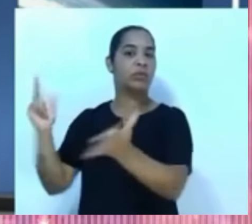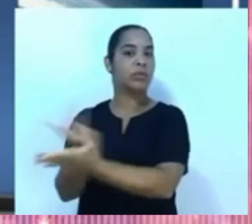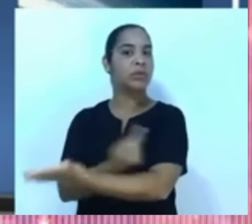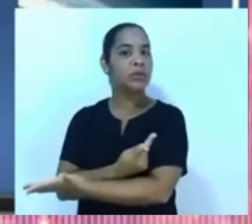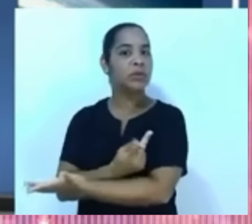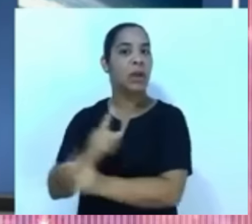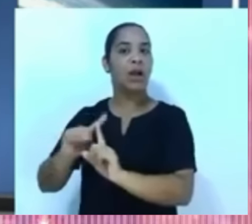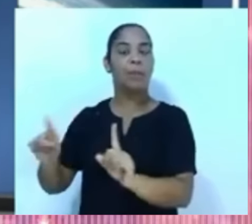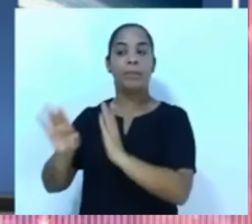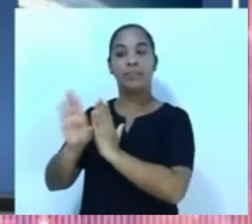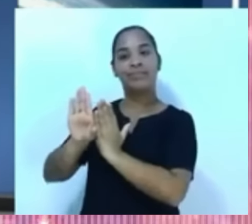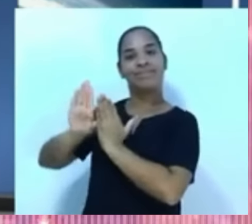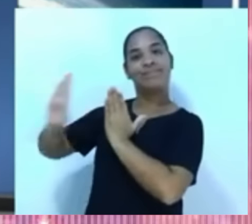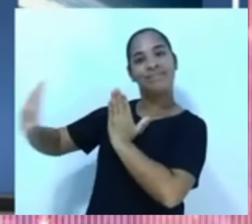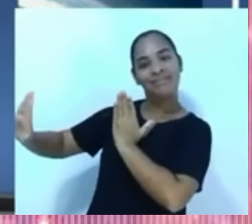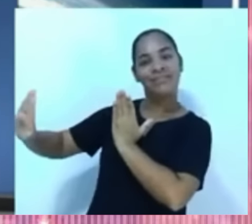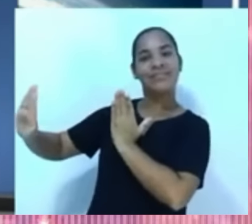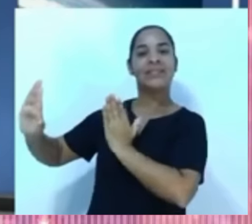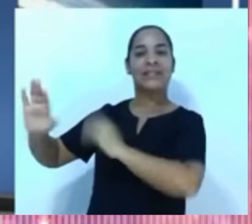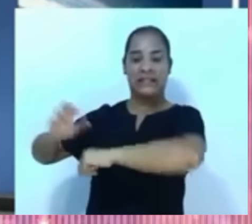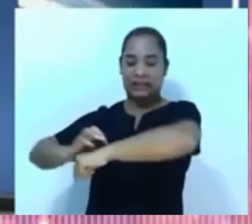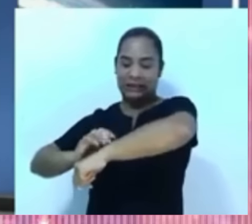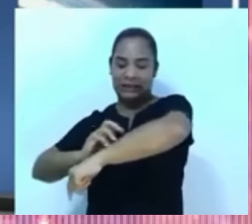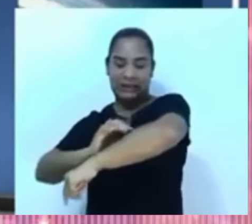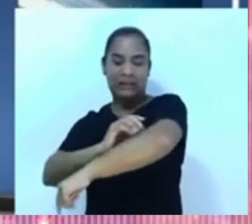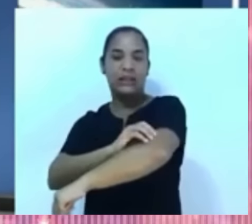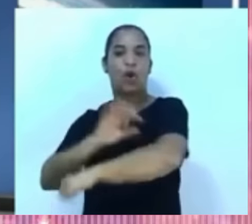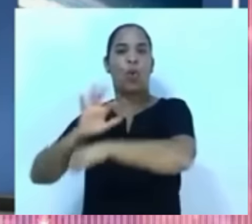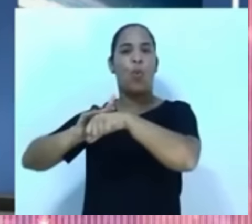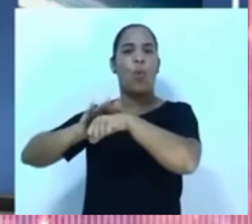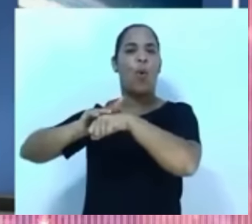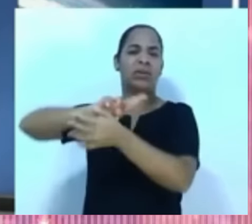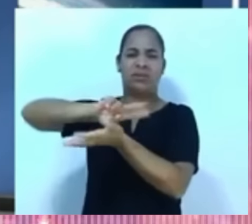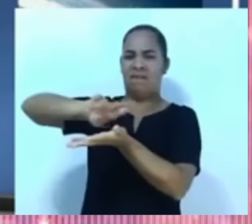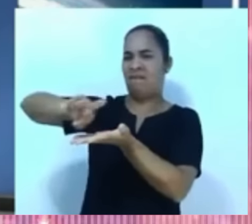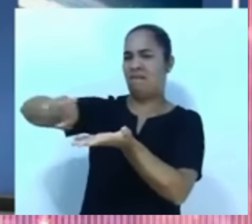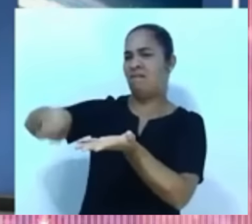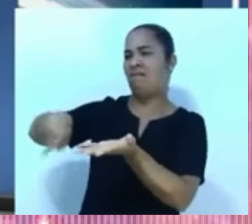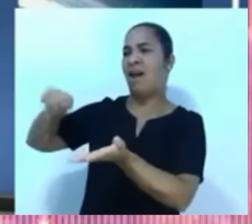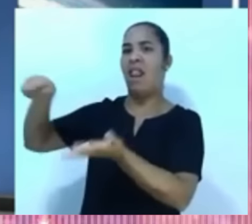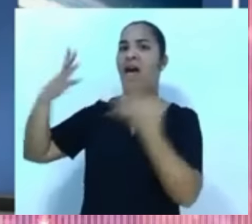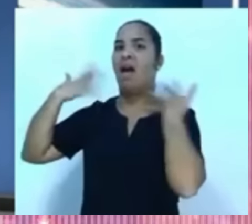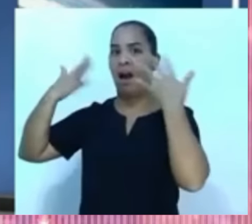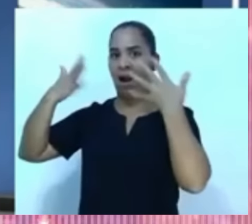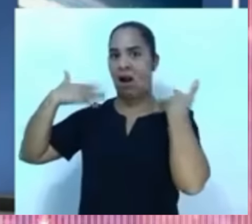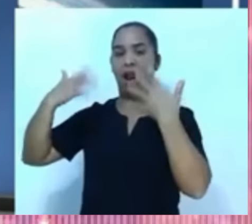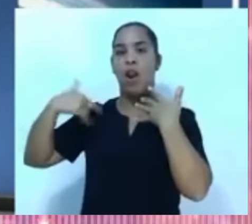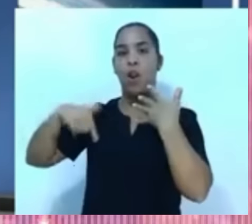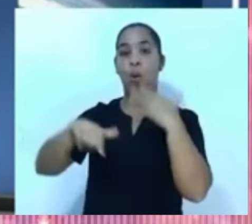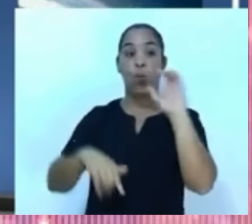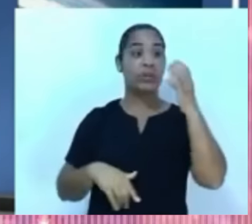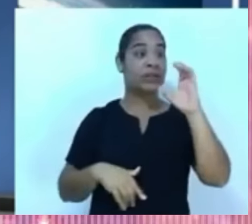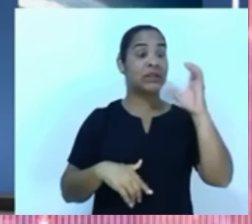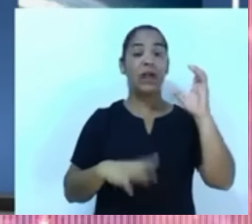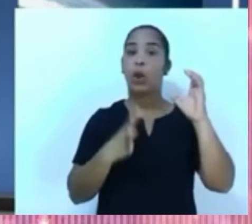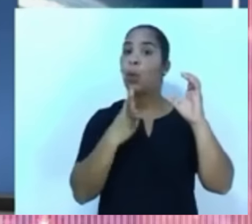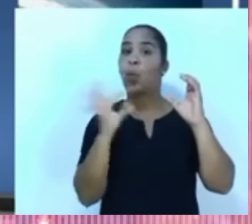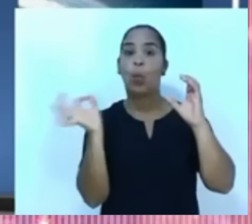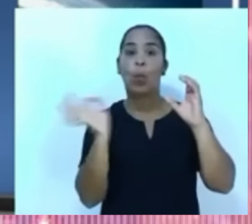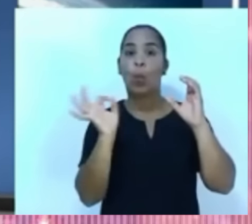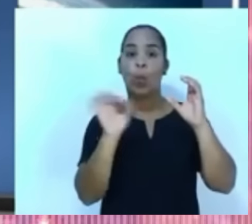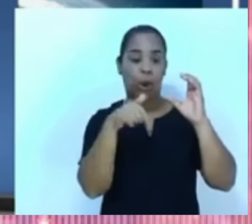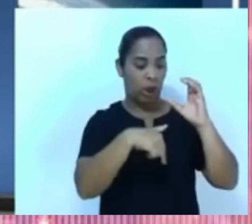tuberculose da renias e de outras enfermidades tropicais que ele desconhecia na sua